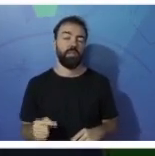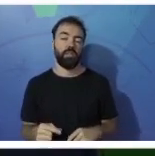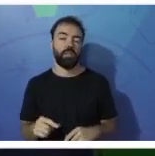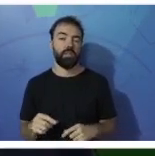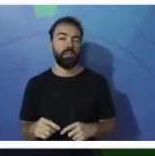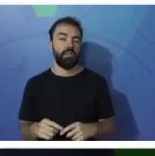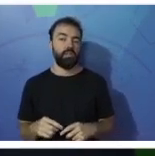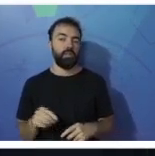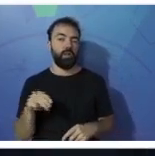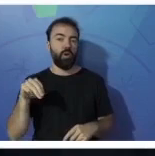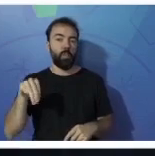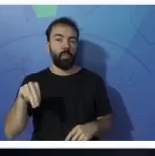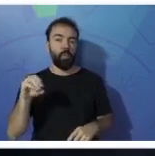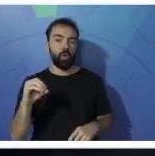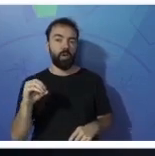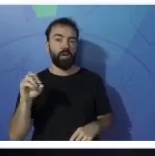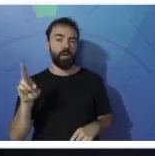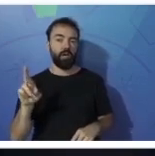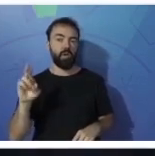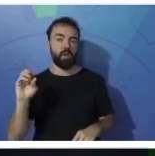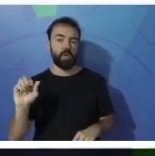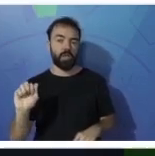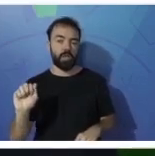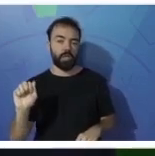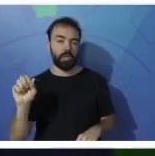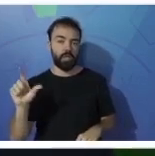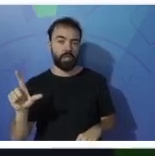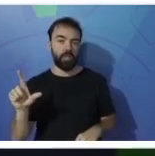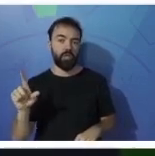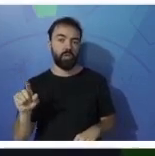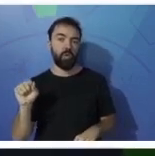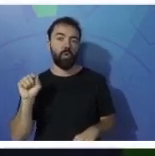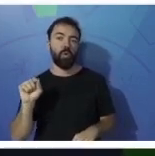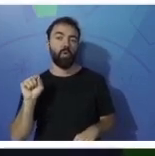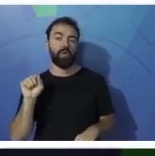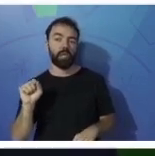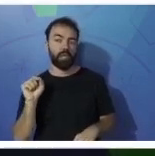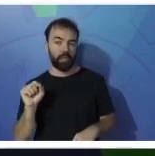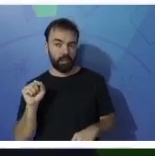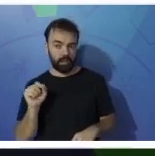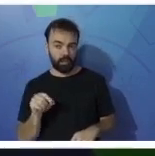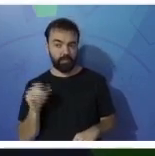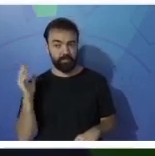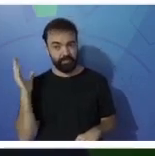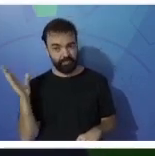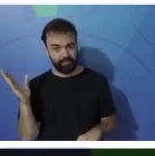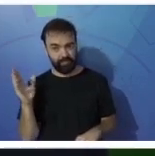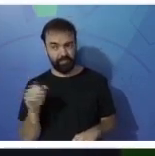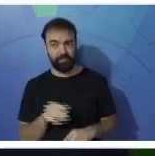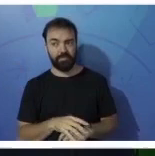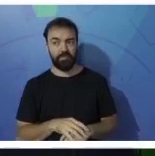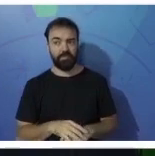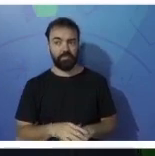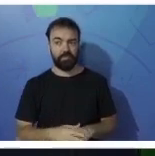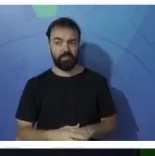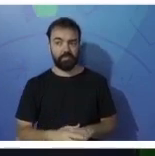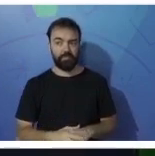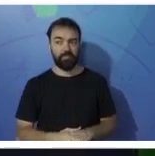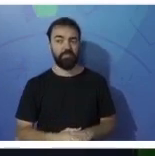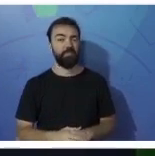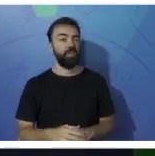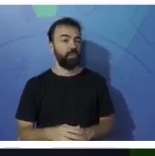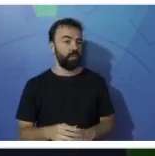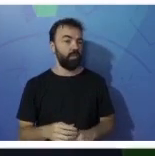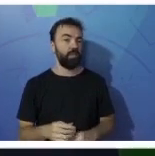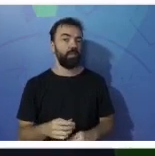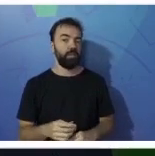A cobiça não leva a nada. Ou quem tudo quer, que vocês ouvem muito, nada tem. Eu vou ler só mais uma